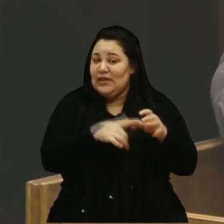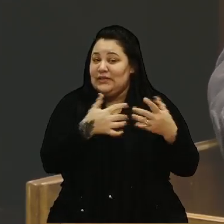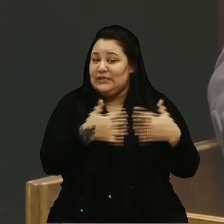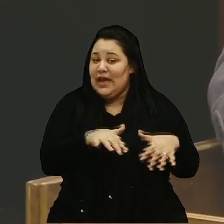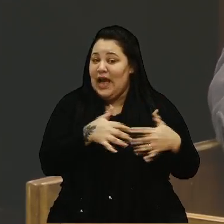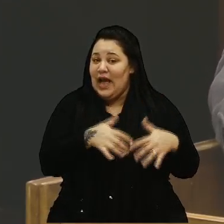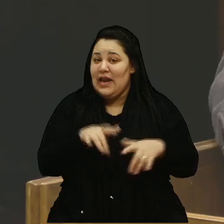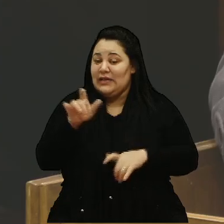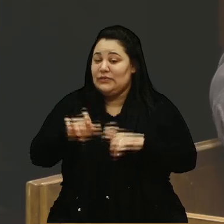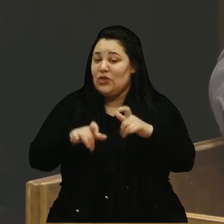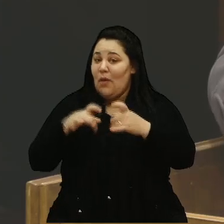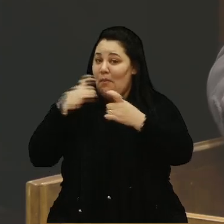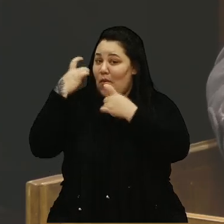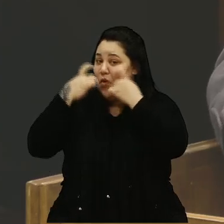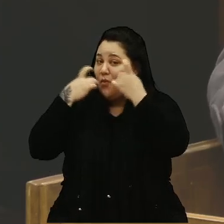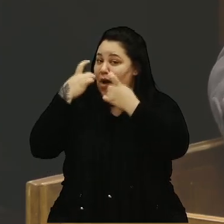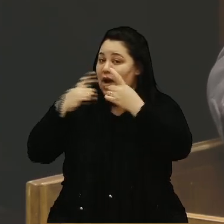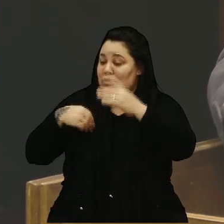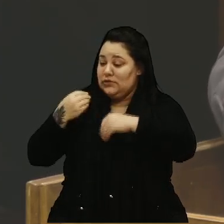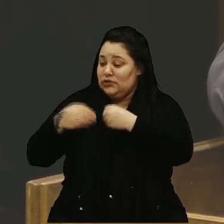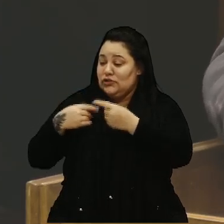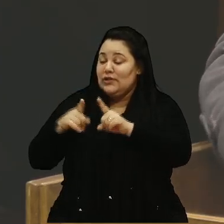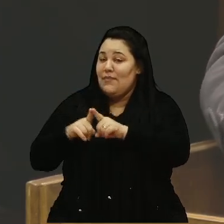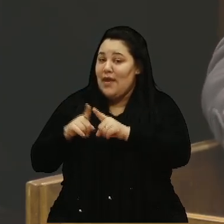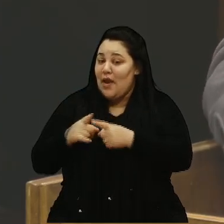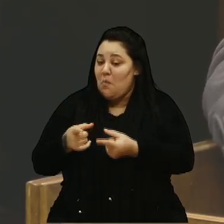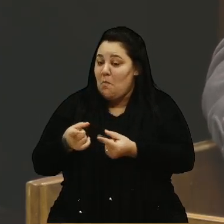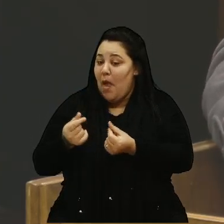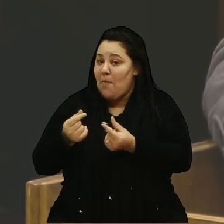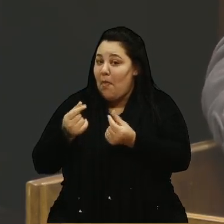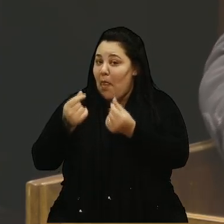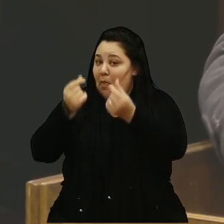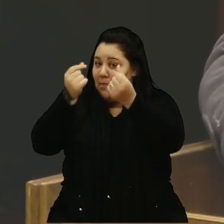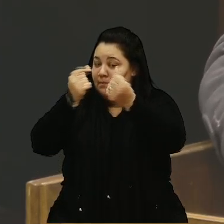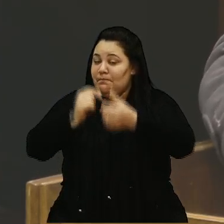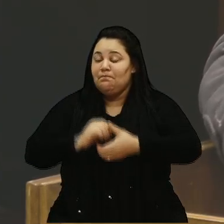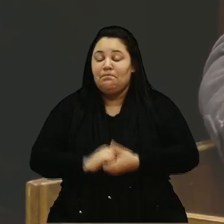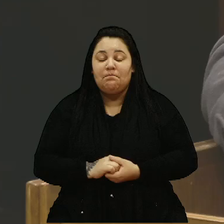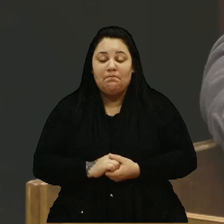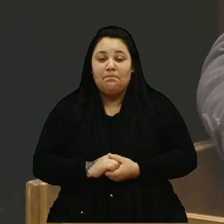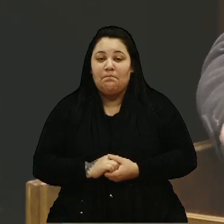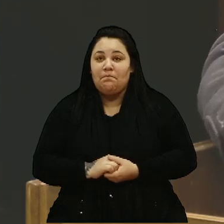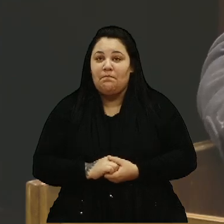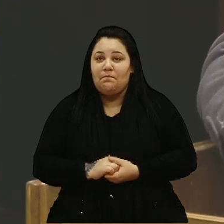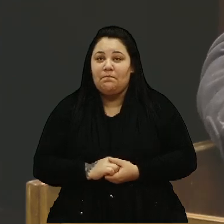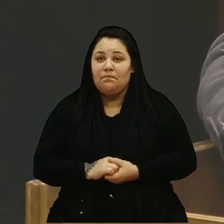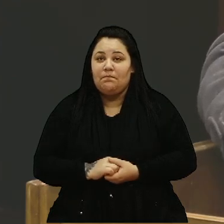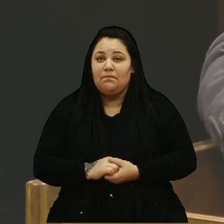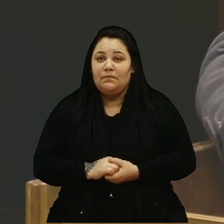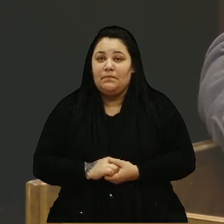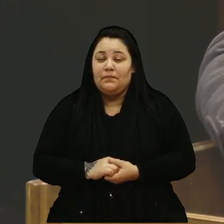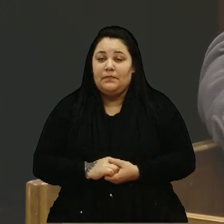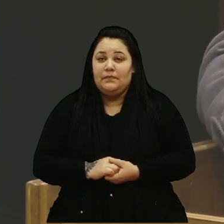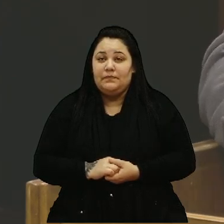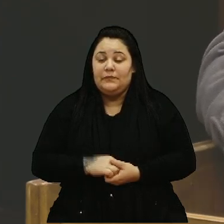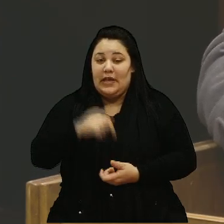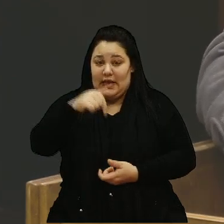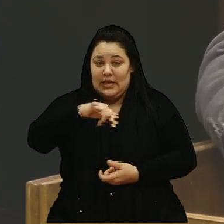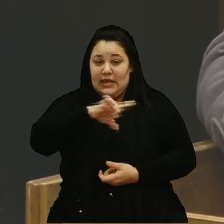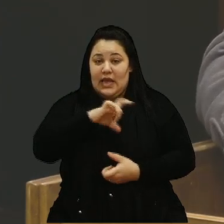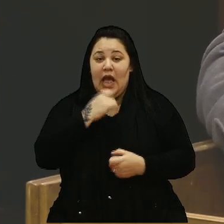preocupadas, estão sentindo no bolso, e a tendência é que o valor vai aumentar ainda mais. E aqui nós temos alguns